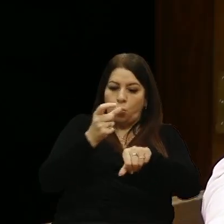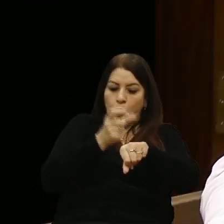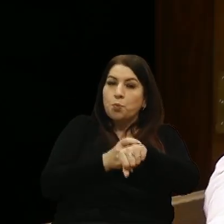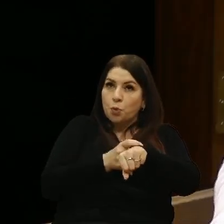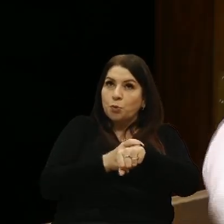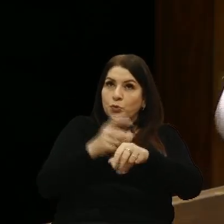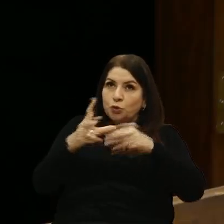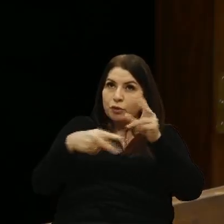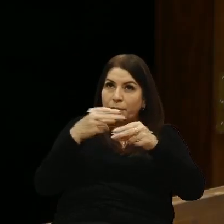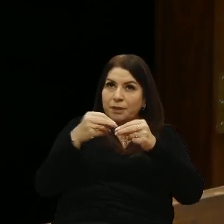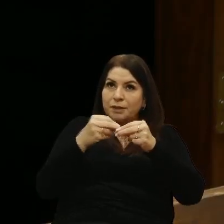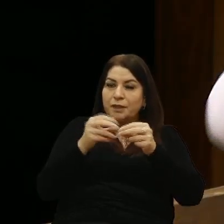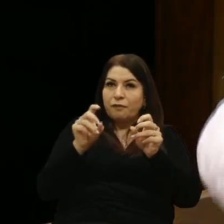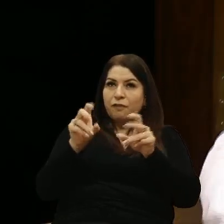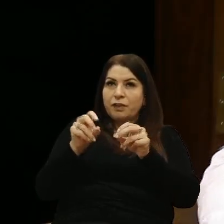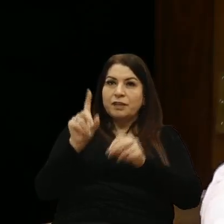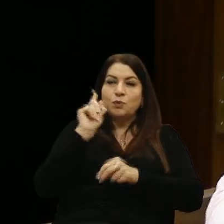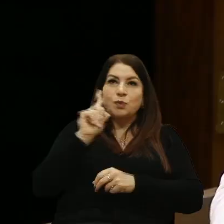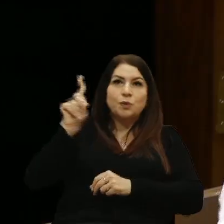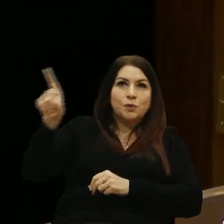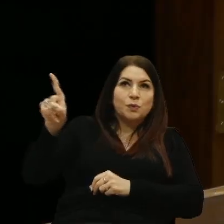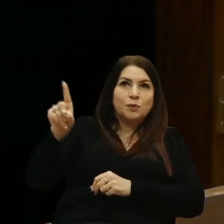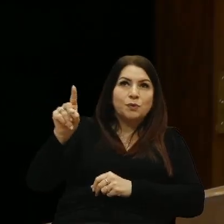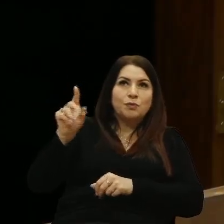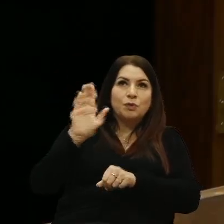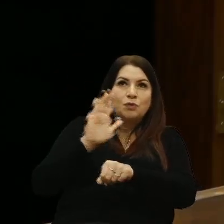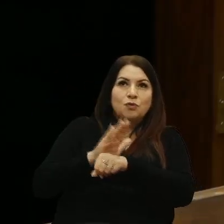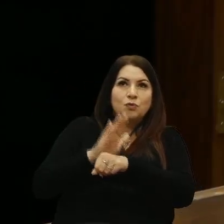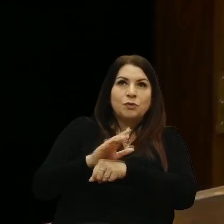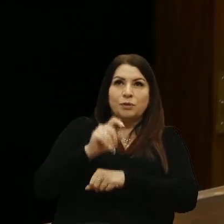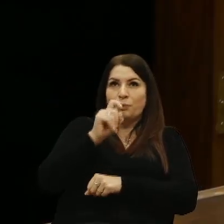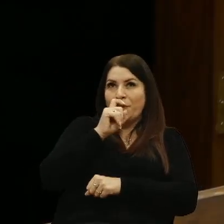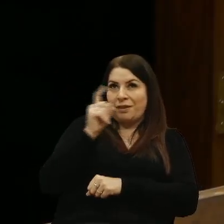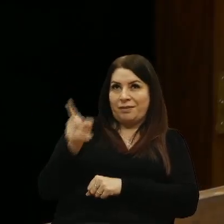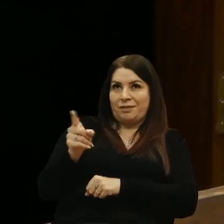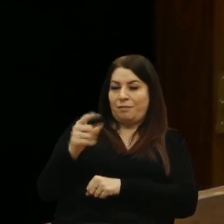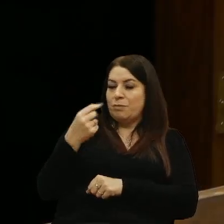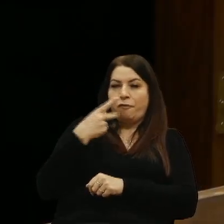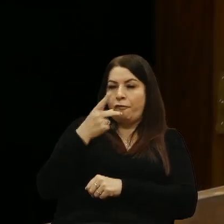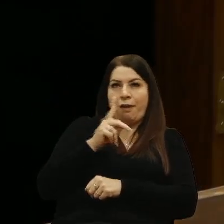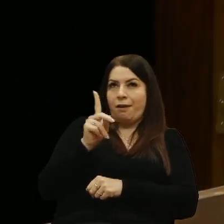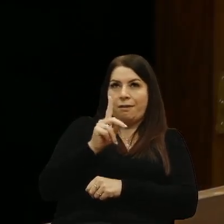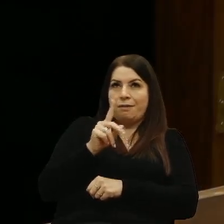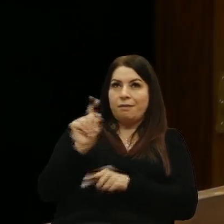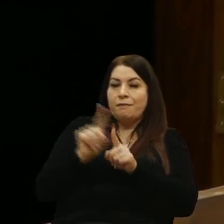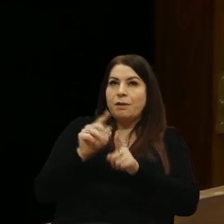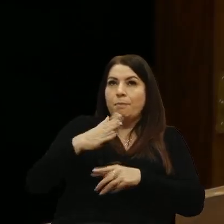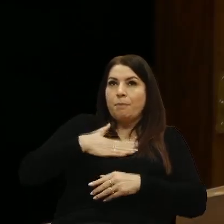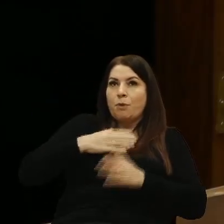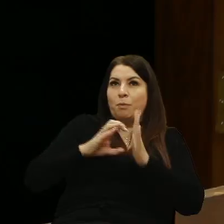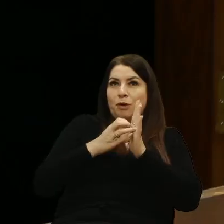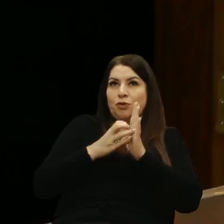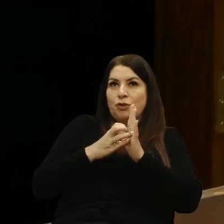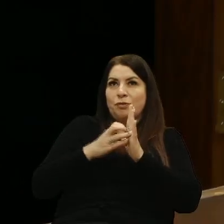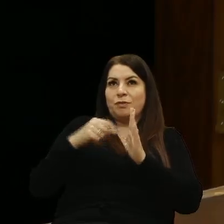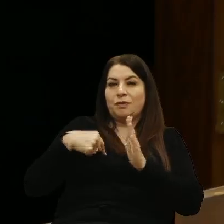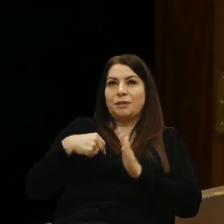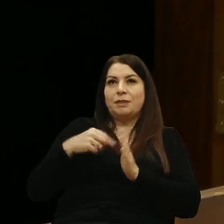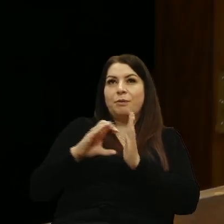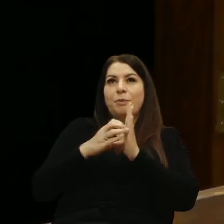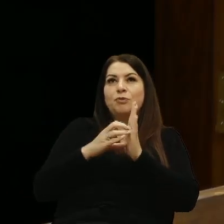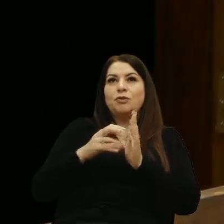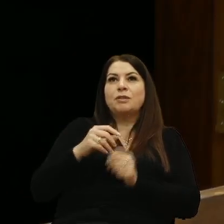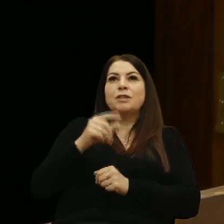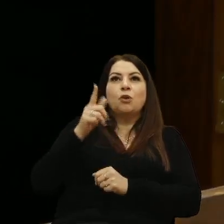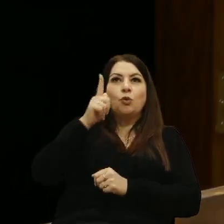de presente e foi vender nos Estados Unidos com o auxílio do pai. Não preciso lhe falar que não foi nem o meu partido, nem o partido da vereadora Rose, do